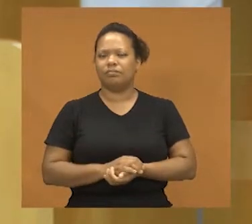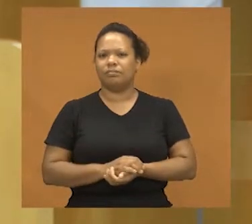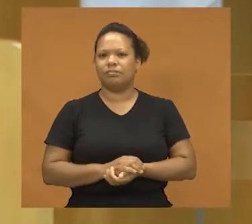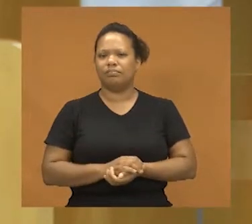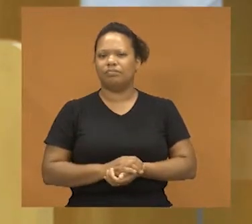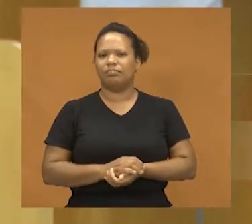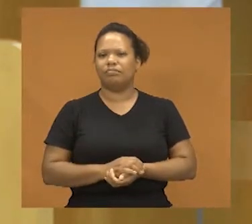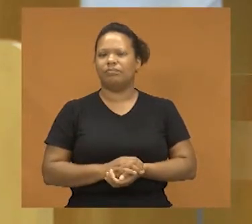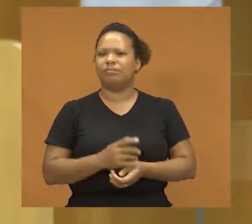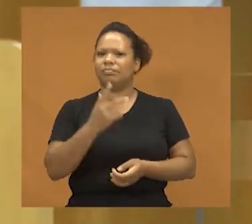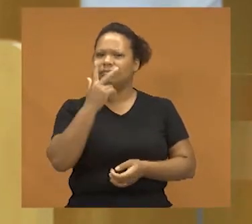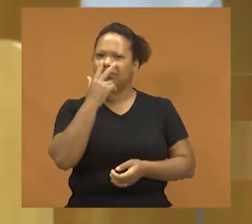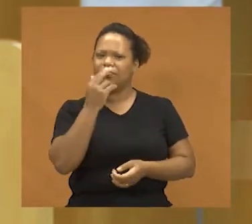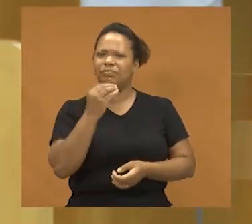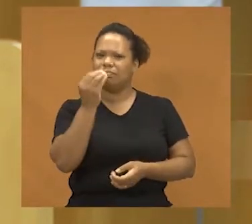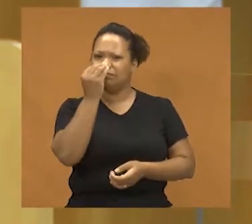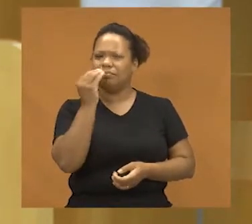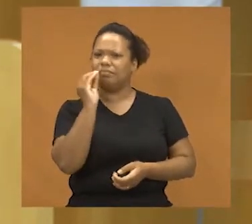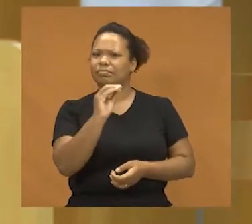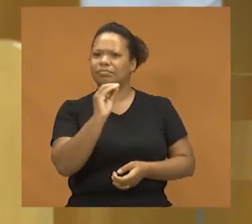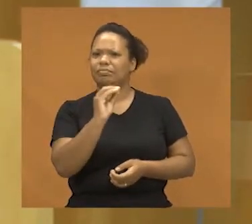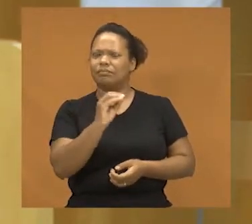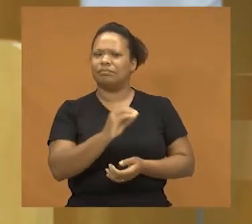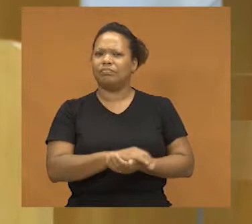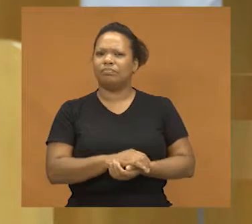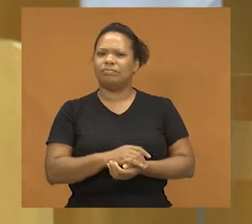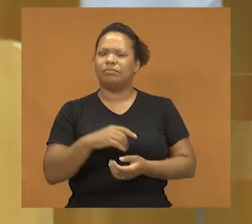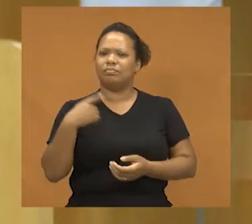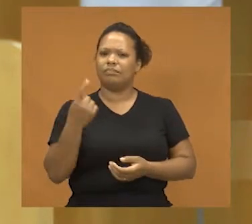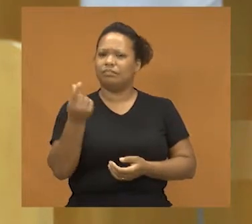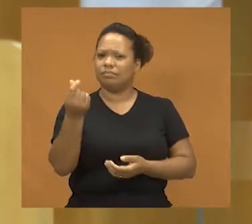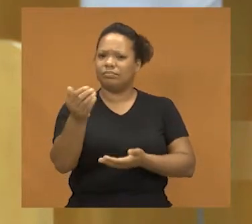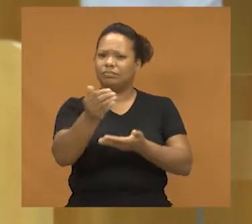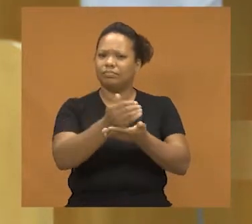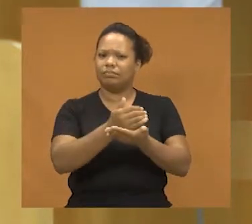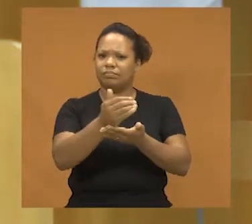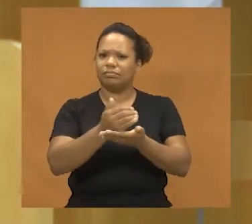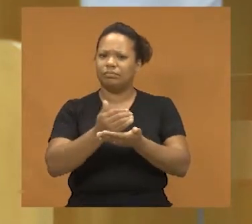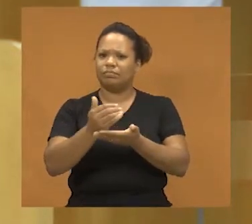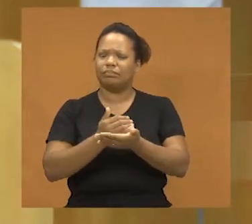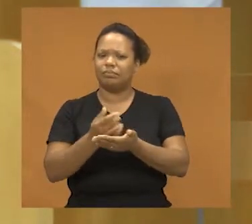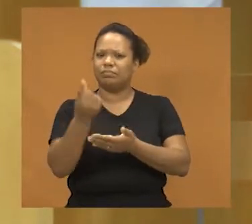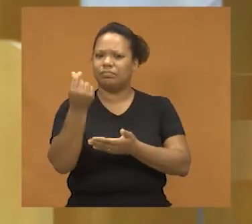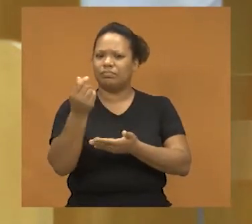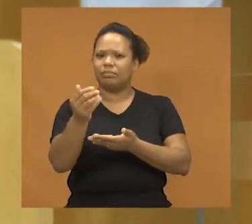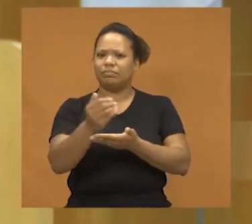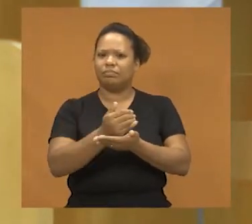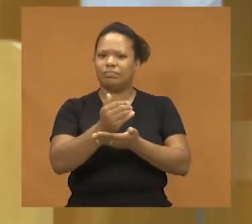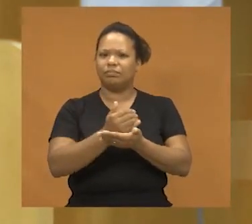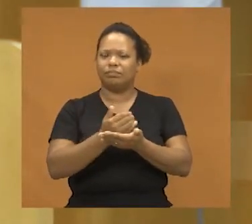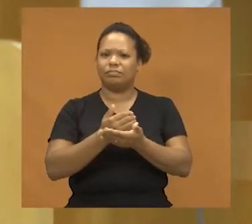desse descaso, nós conseguimos arrecadar um volume de dinheiro